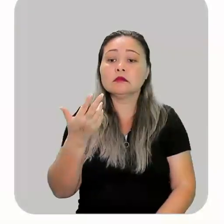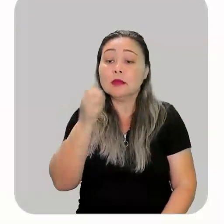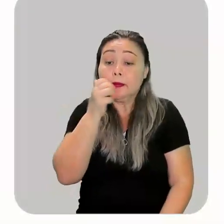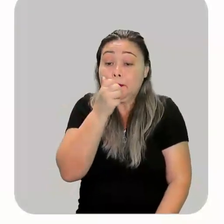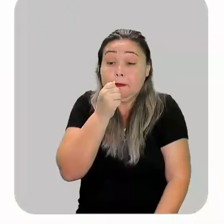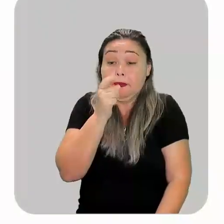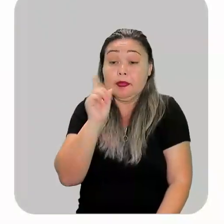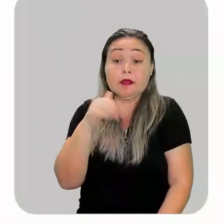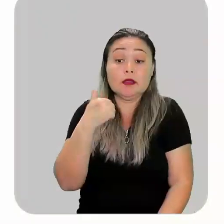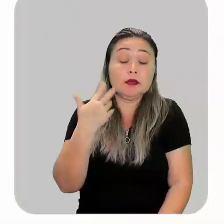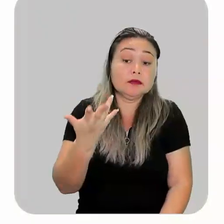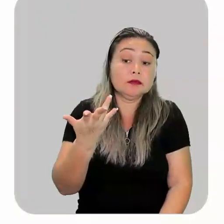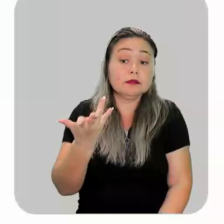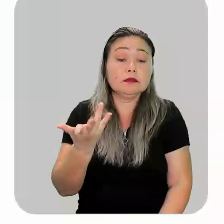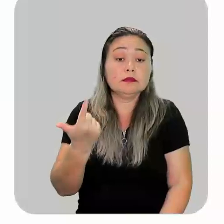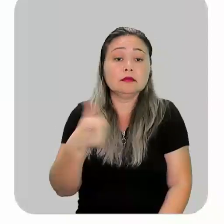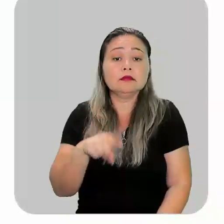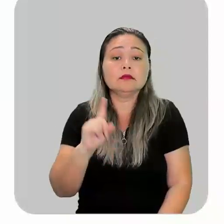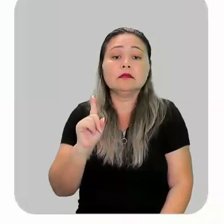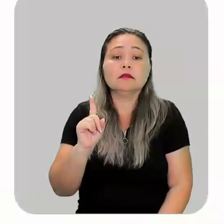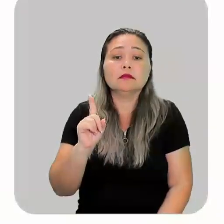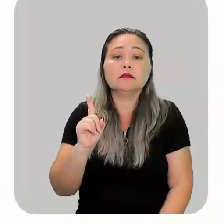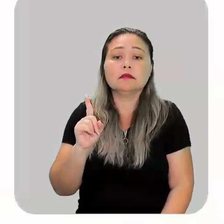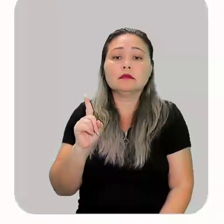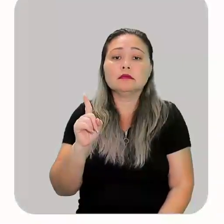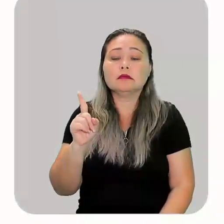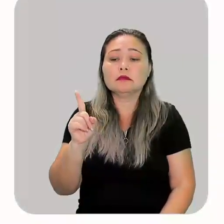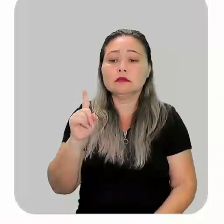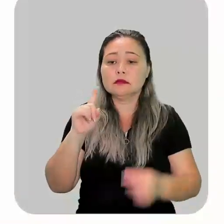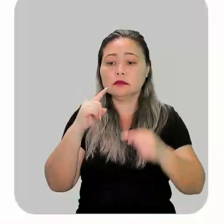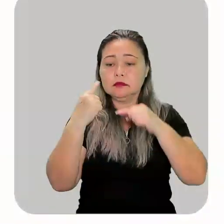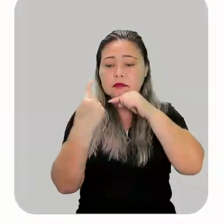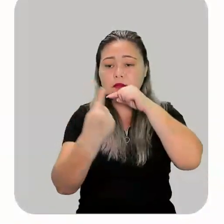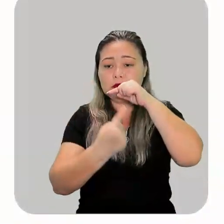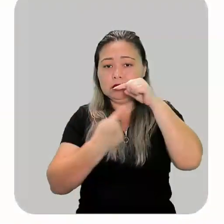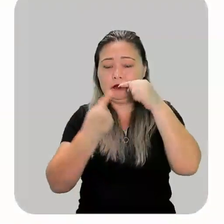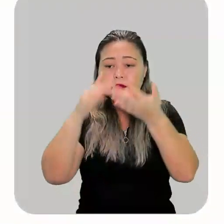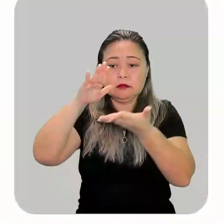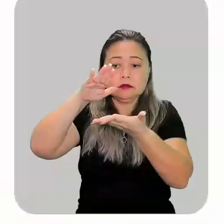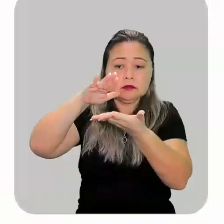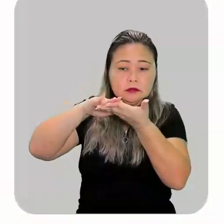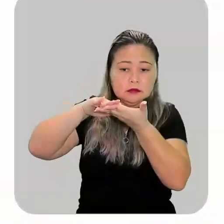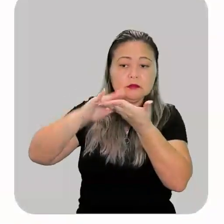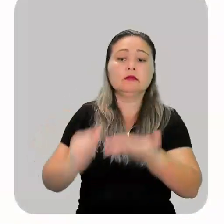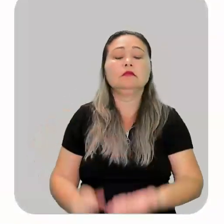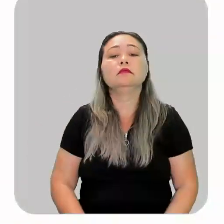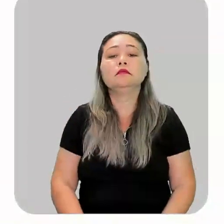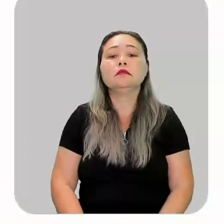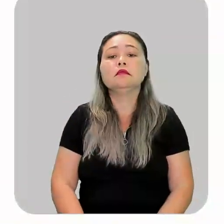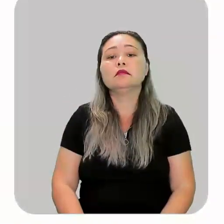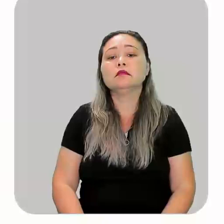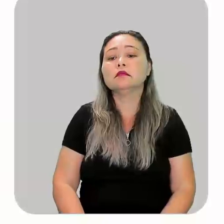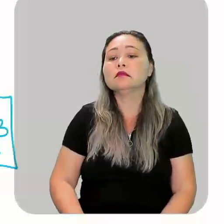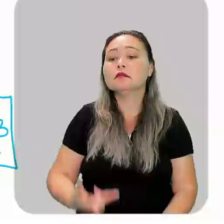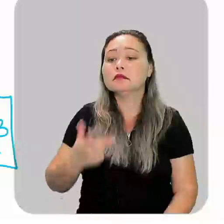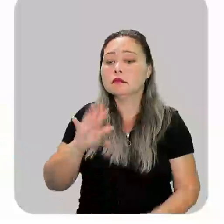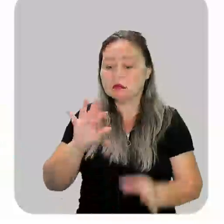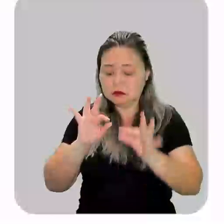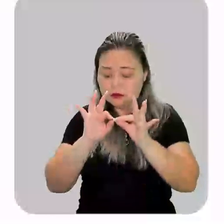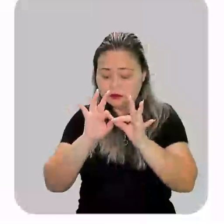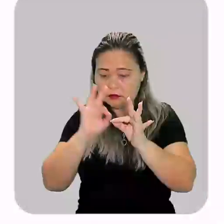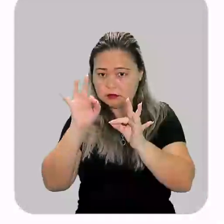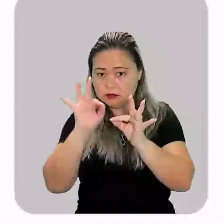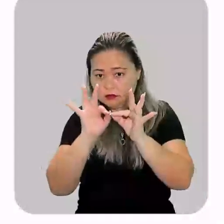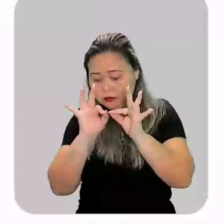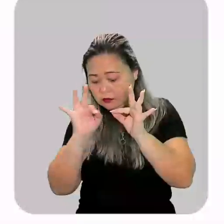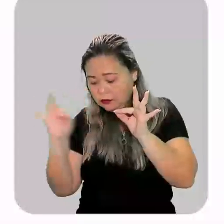limão? Vamos lá. Vamos lá, no limão. O limão também é cilindro, né? Só que mais achatadinho, né? Mais achatadinho. E ele diz as dimensões aqui,